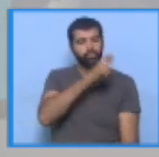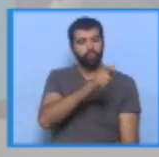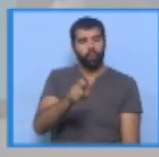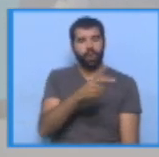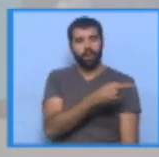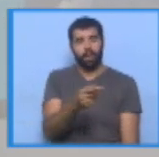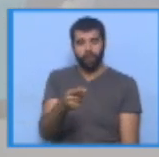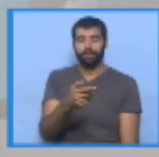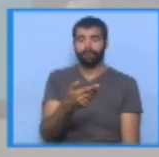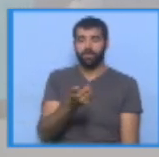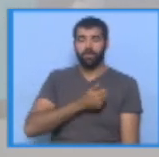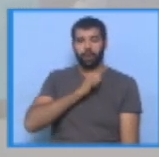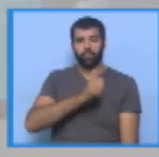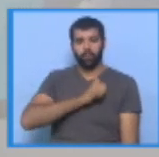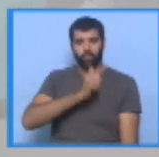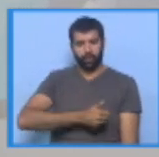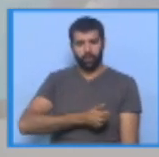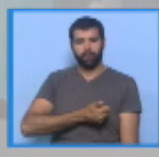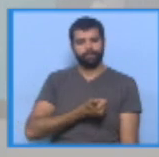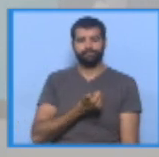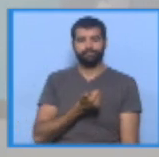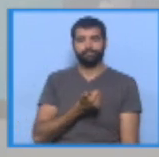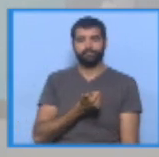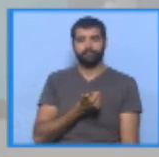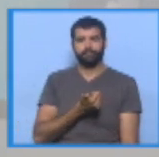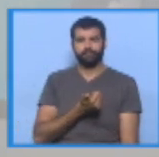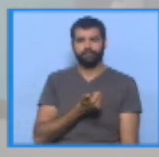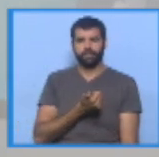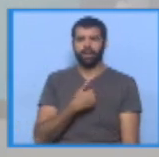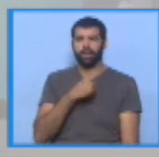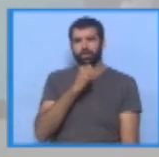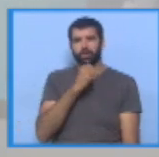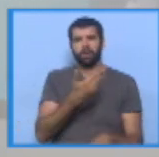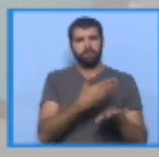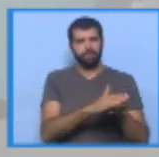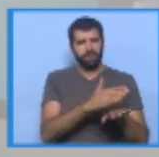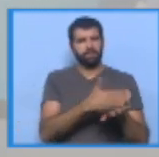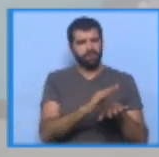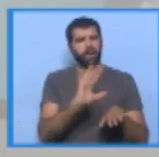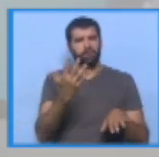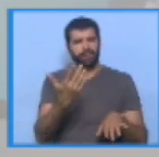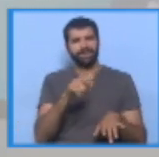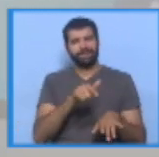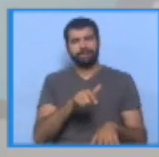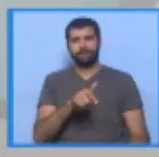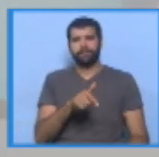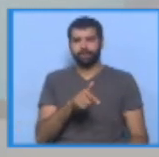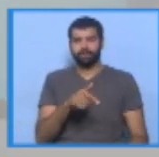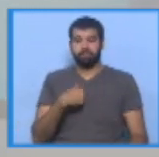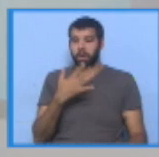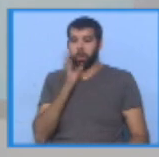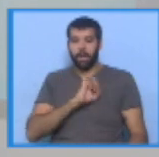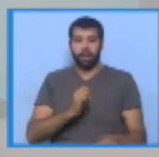que habitualmente são mais postas de lado, são mais marginalizadas. Aliás, não é em vão, nada é por